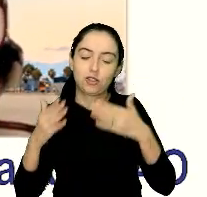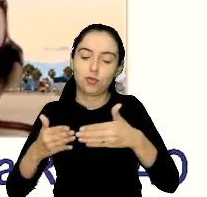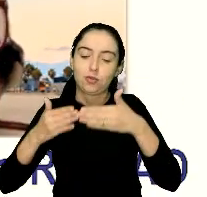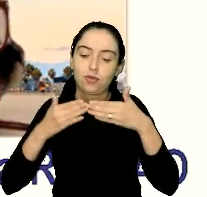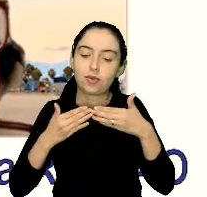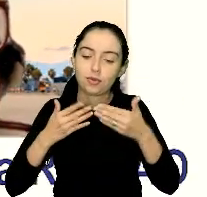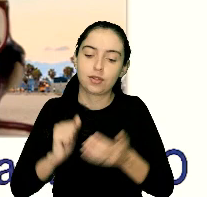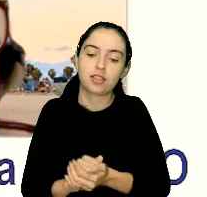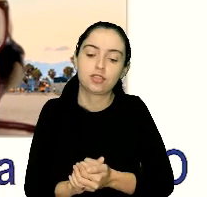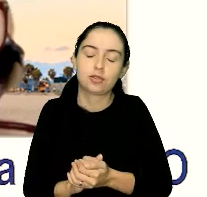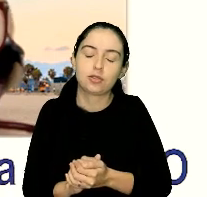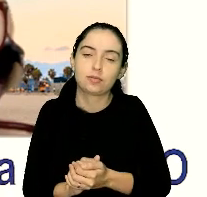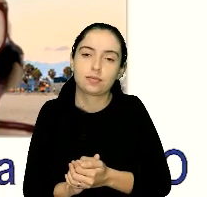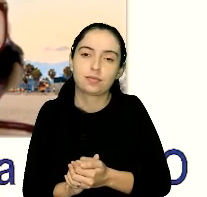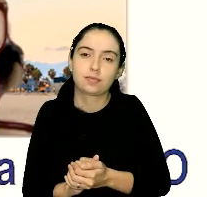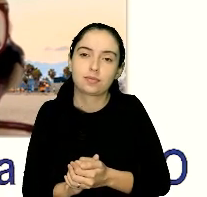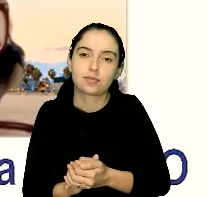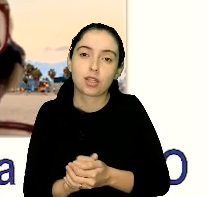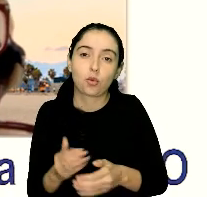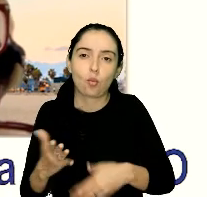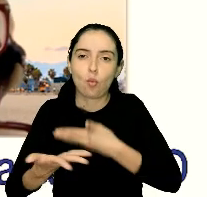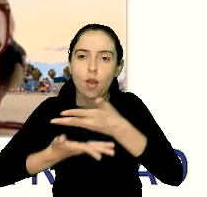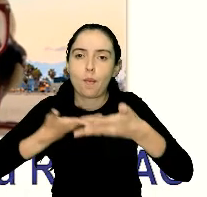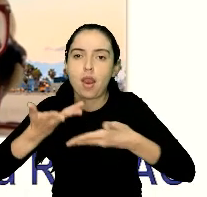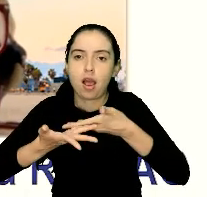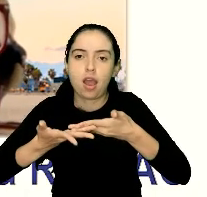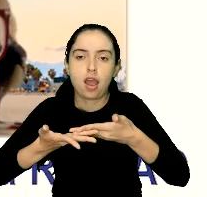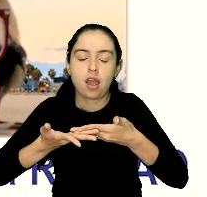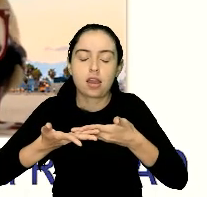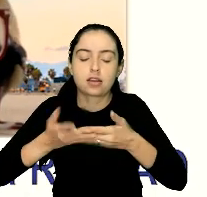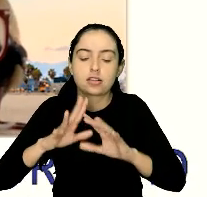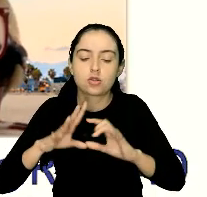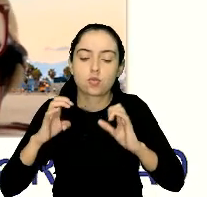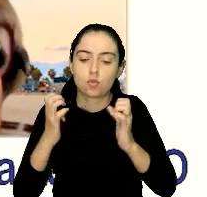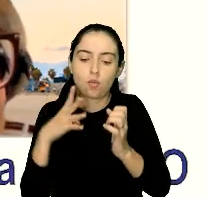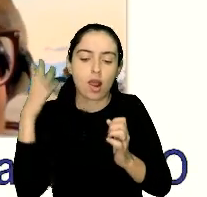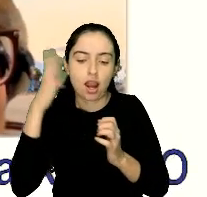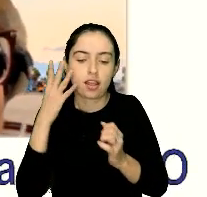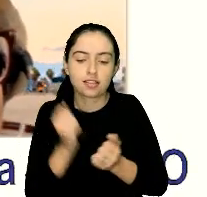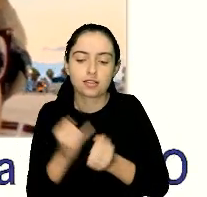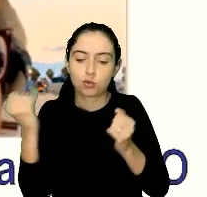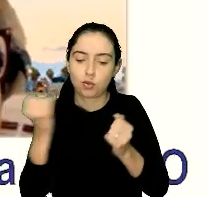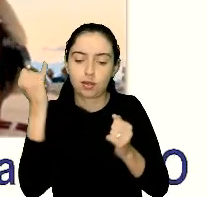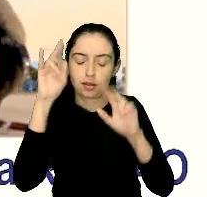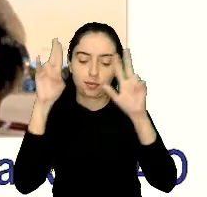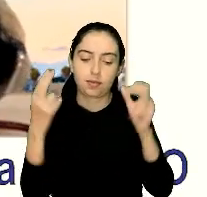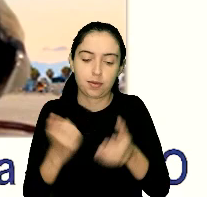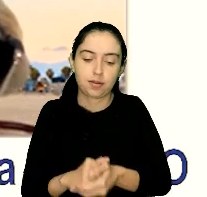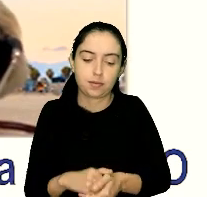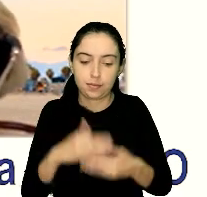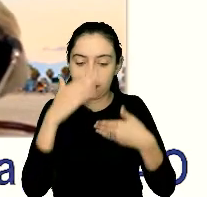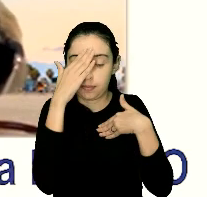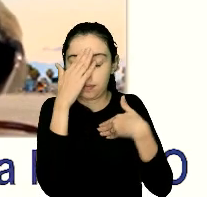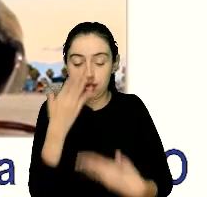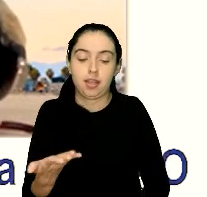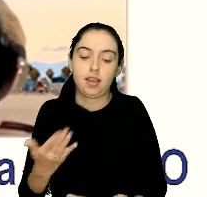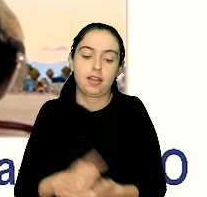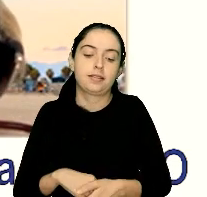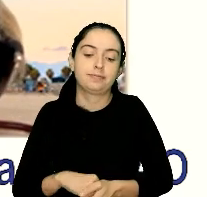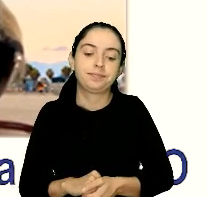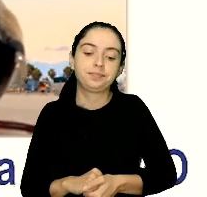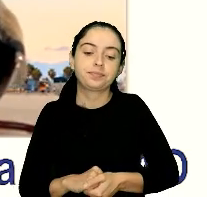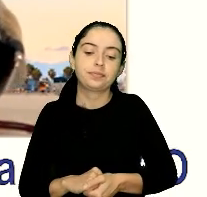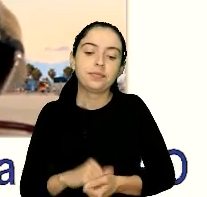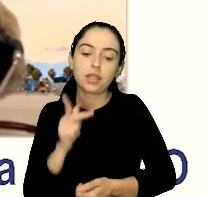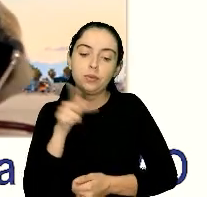por estar compartilhando com vocês desse momento tão importante. Muito obrigada. Muito obrigada, viu? Obrigada,